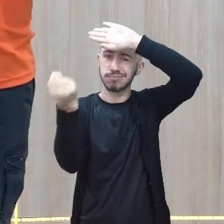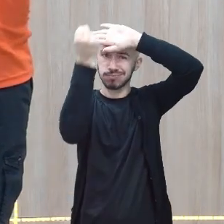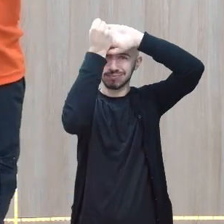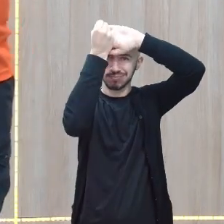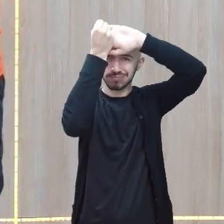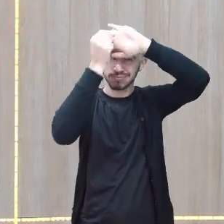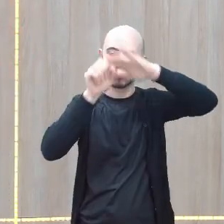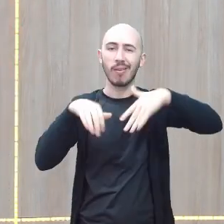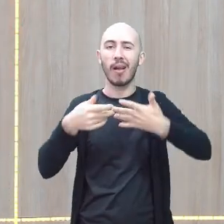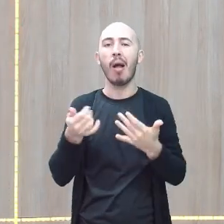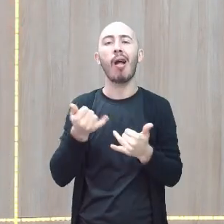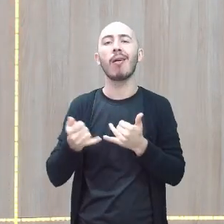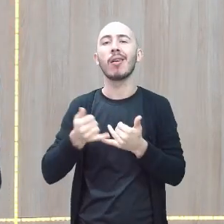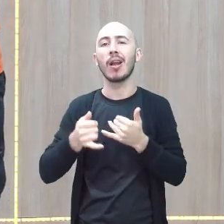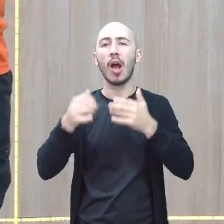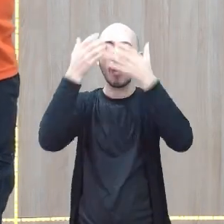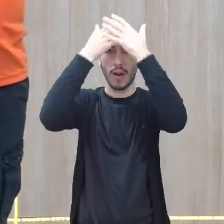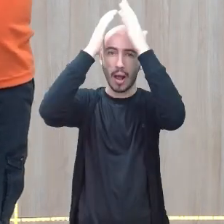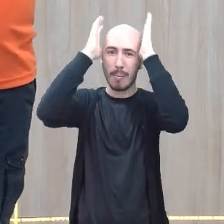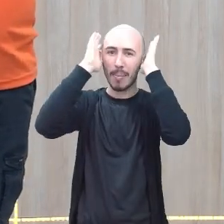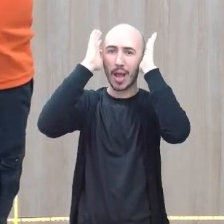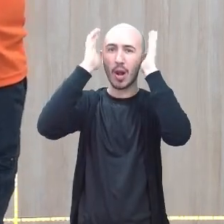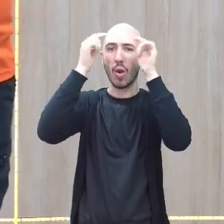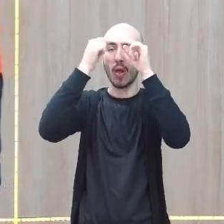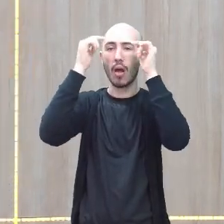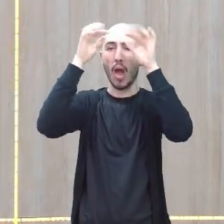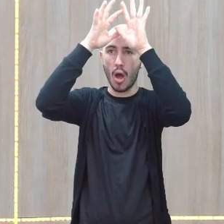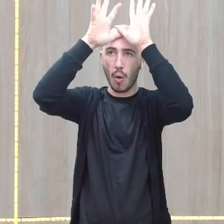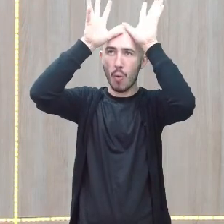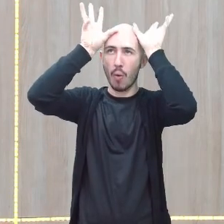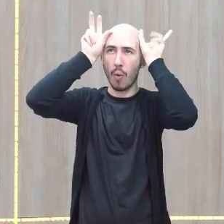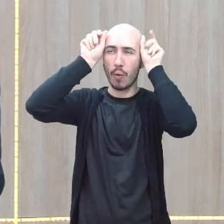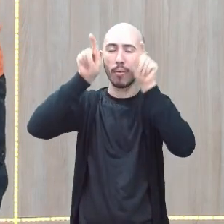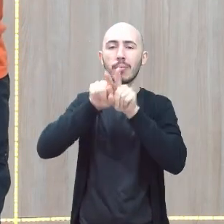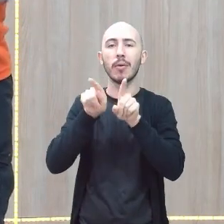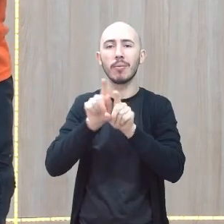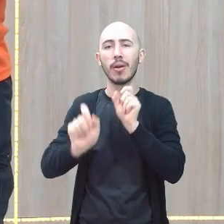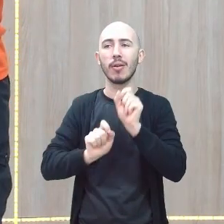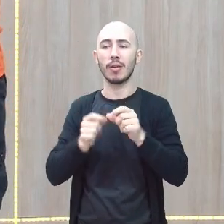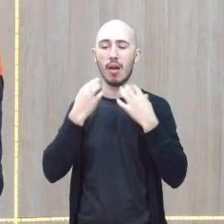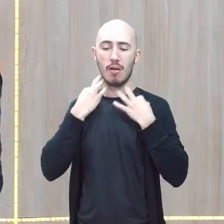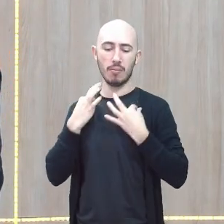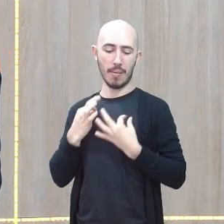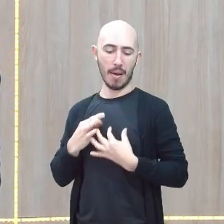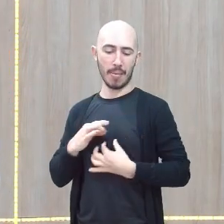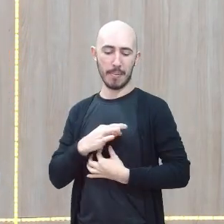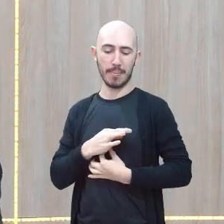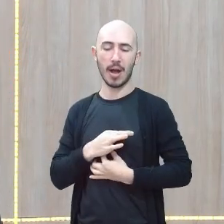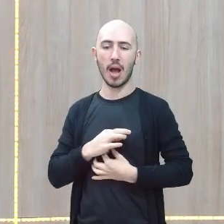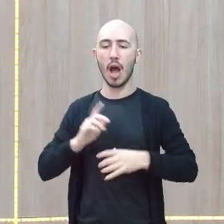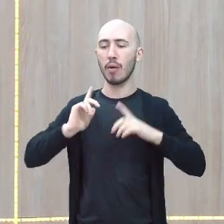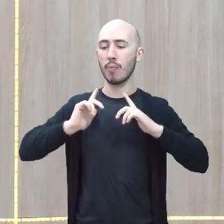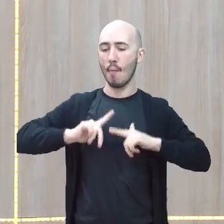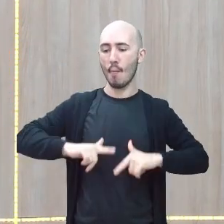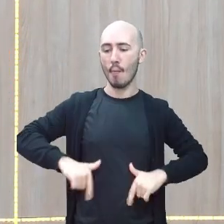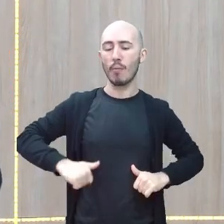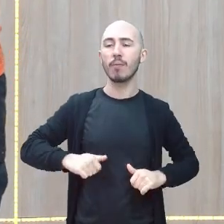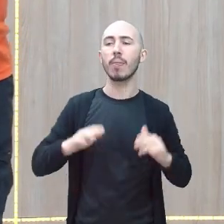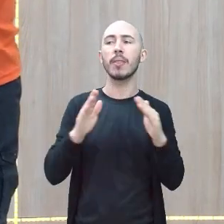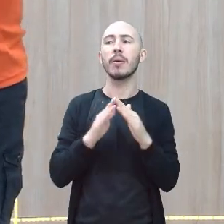né, o cocá, né, um colar pendurado no pescoço, cocá na cabeça,